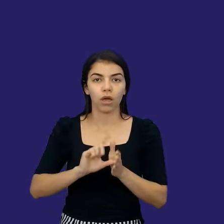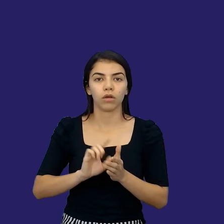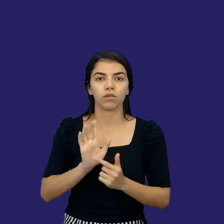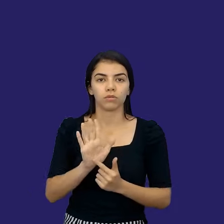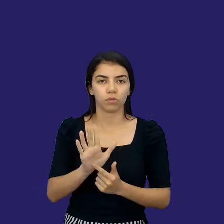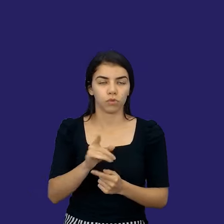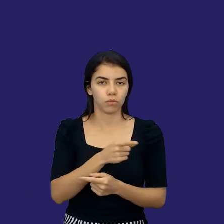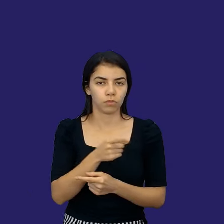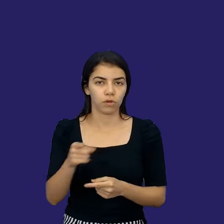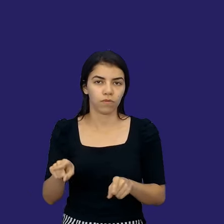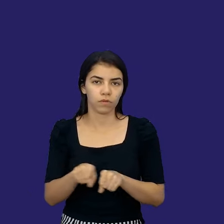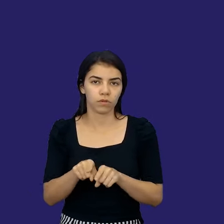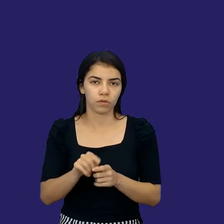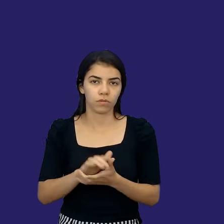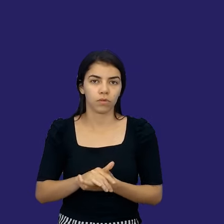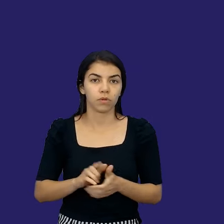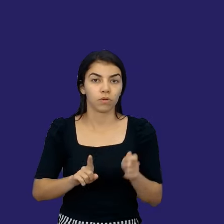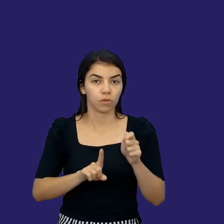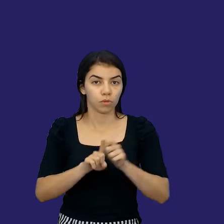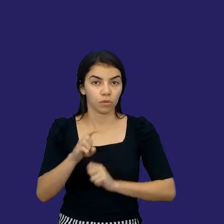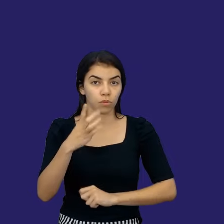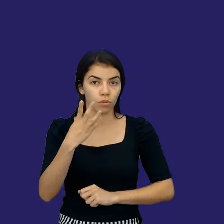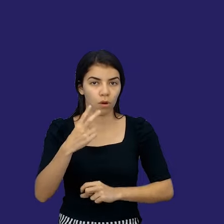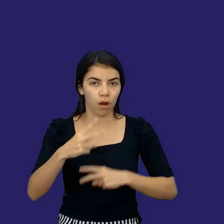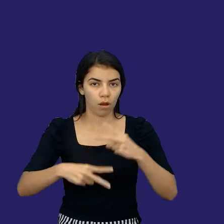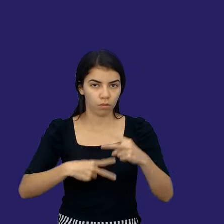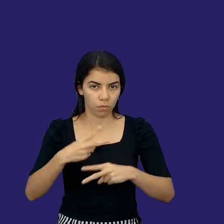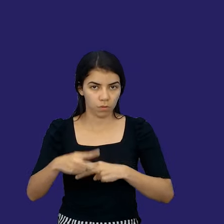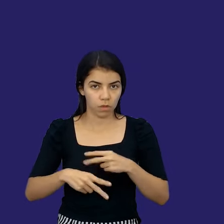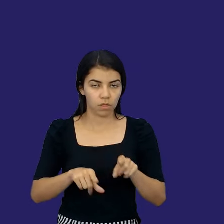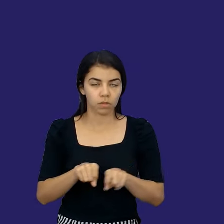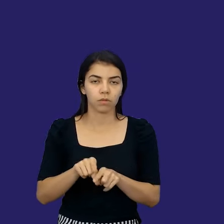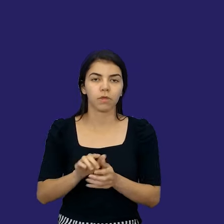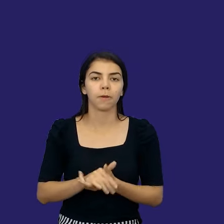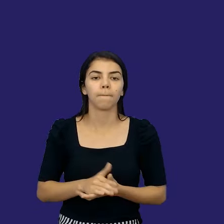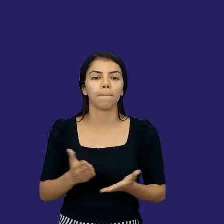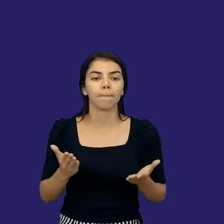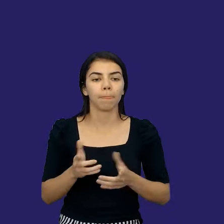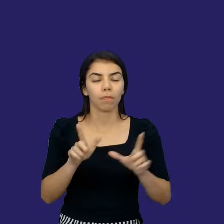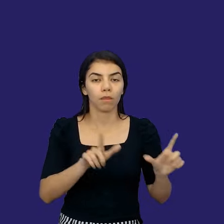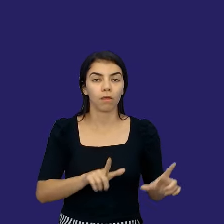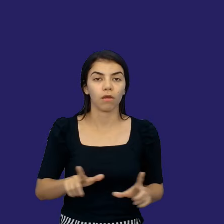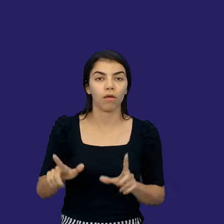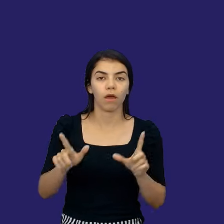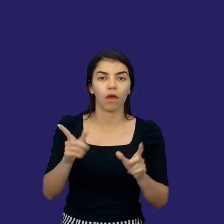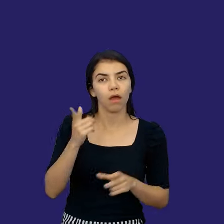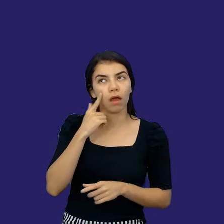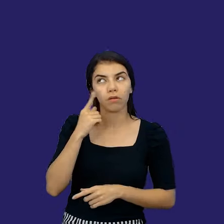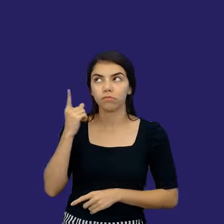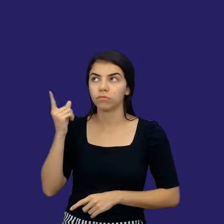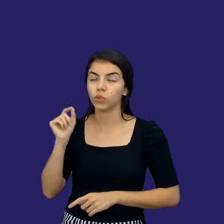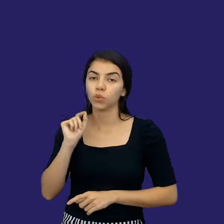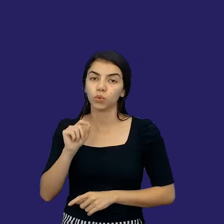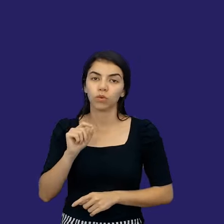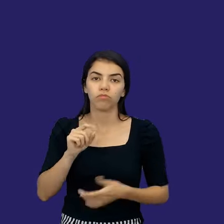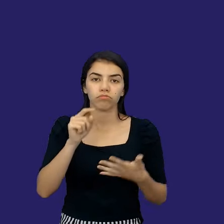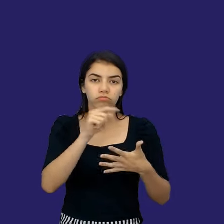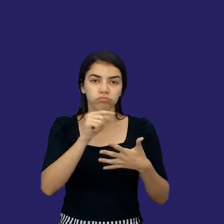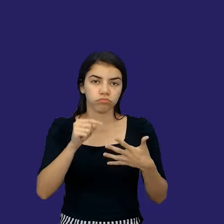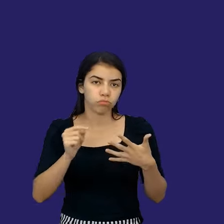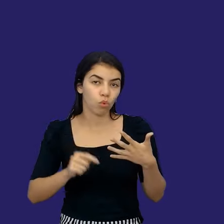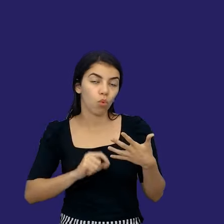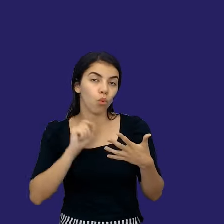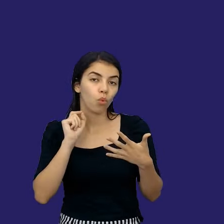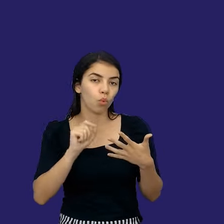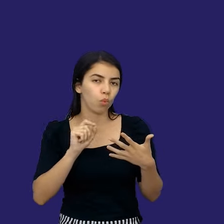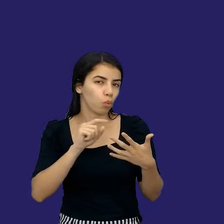ainda no quarto bimestre. Vamos, então, prosseguindo. Na próxima tela, nós vamos ter aqui quais são os